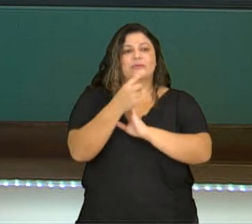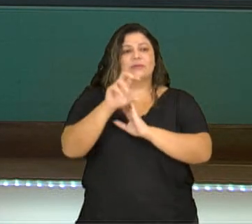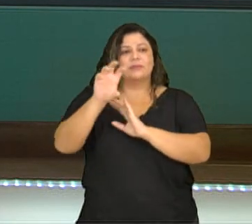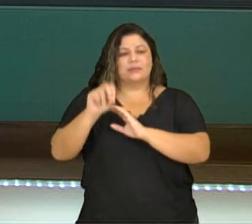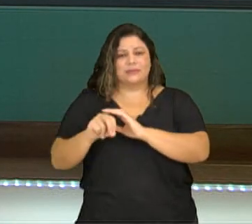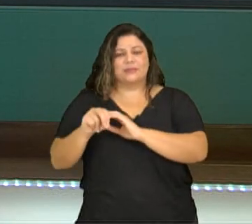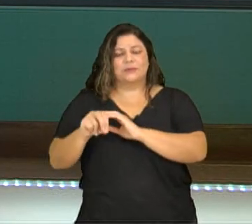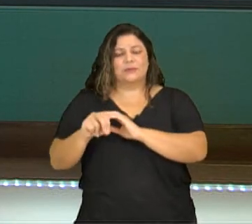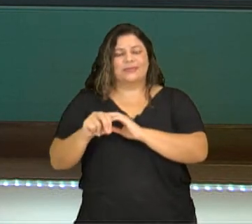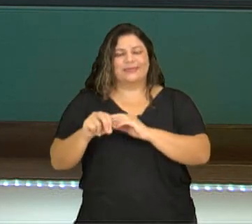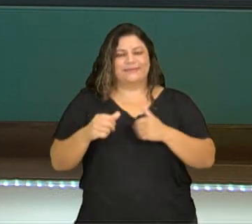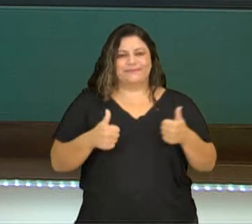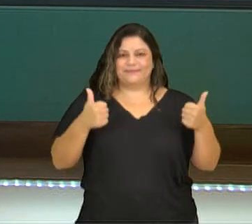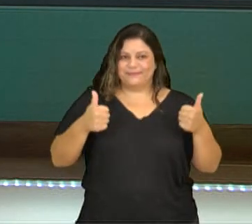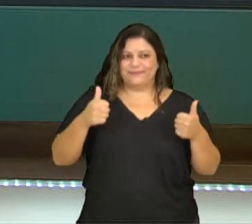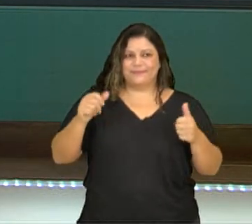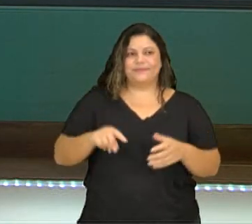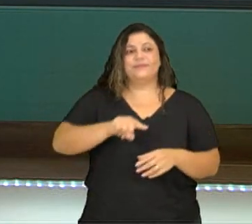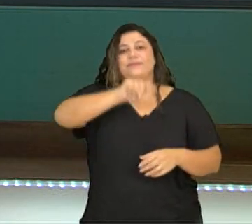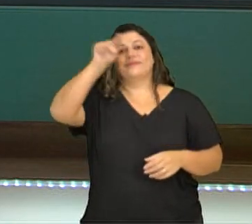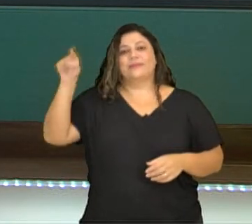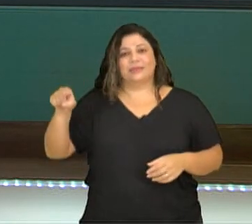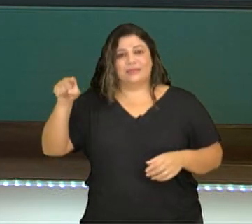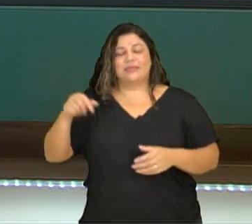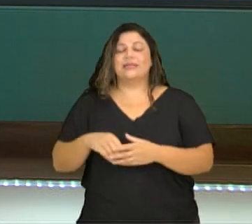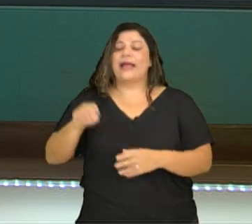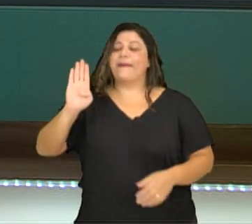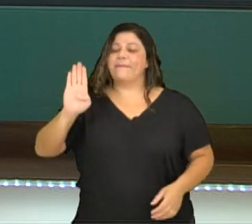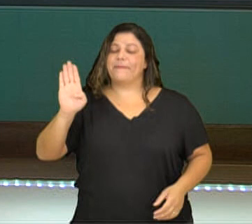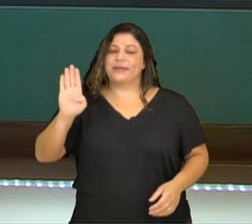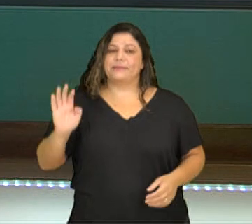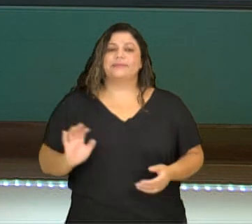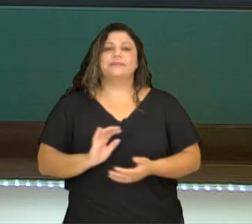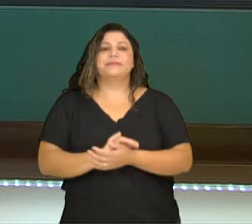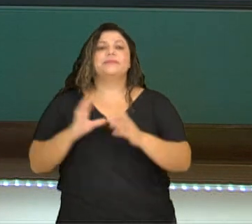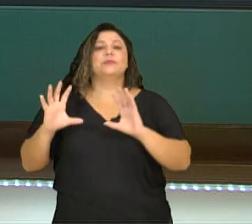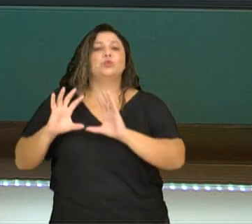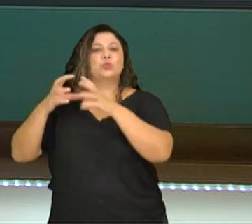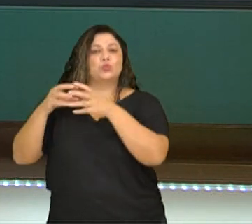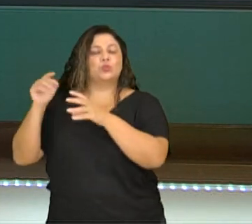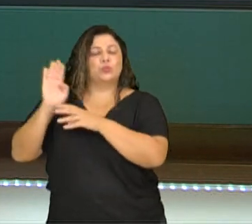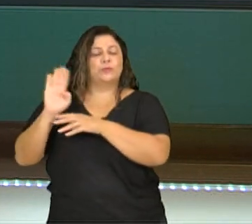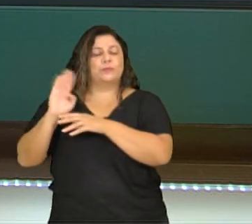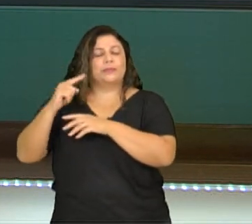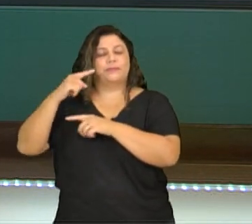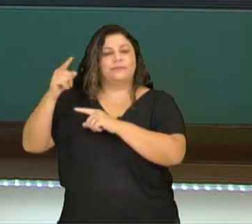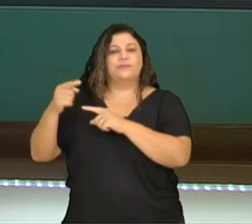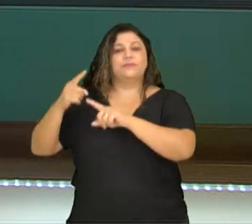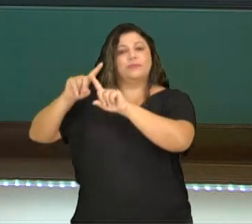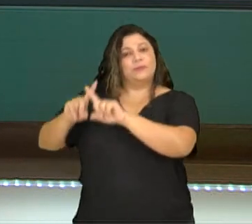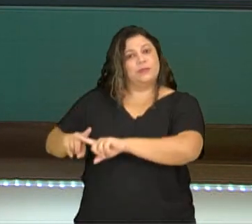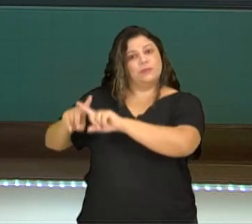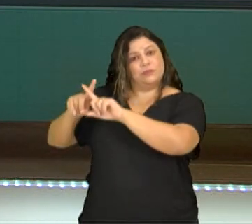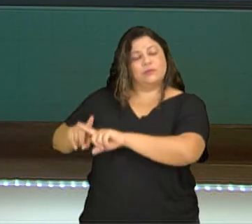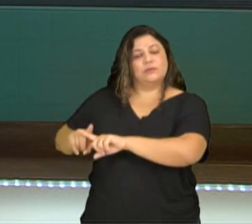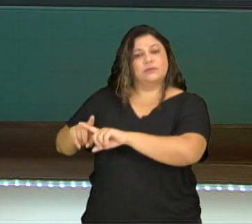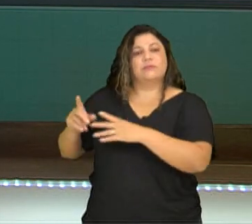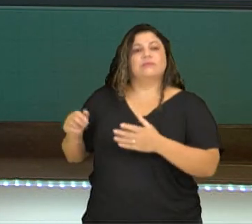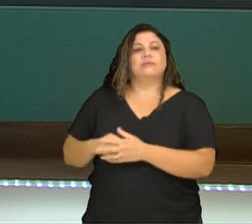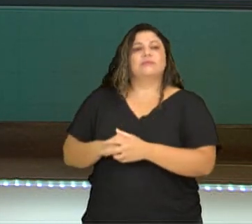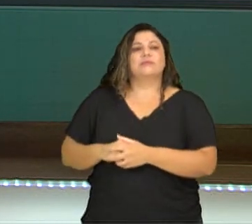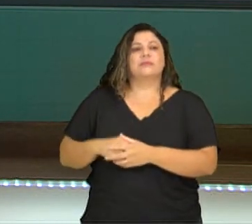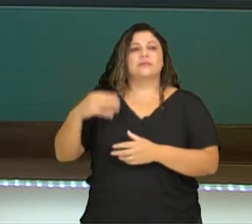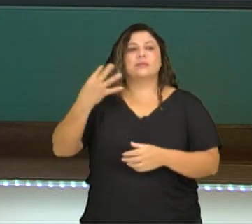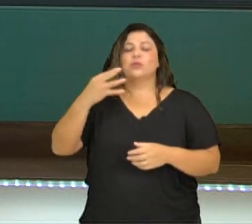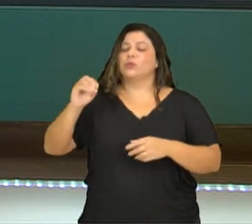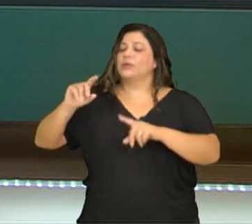pontos, ok? Bom, na dupla B, então, nós fazemos primeira multiplicação. Então, nós vamos fazer 40